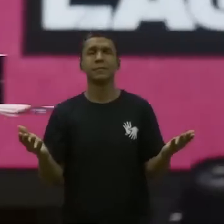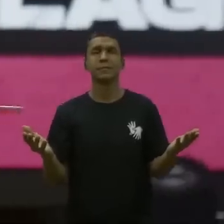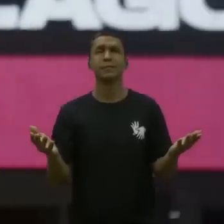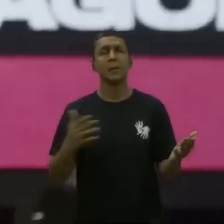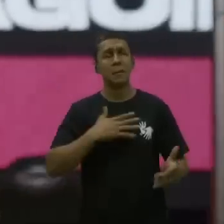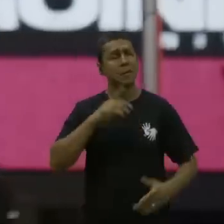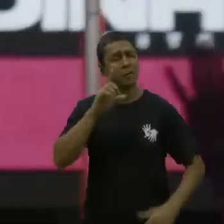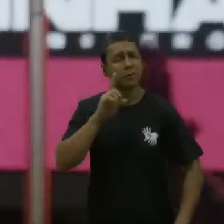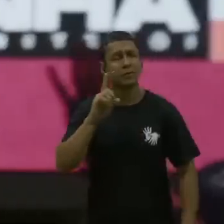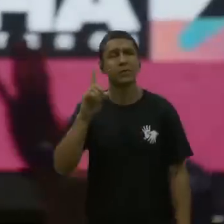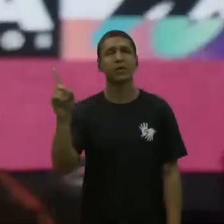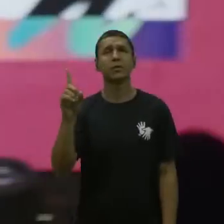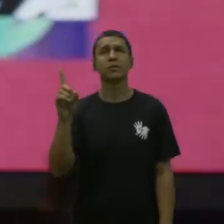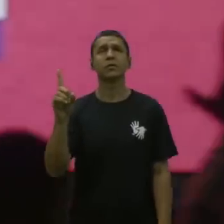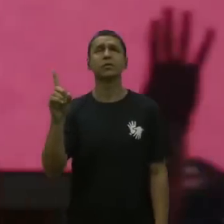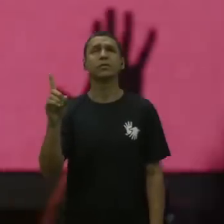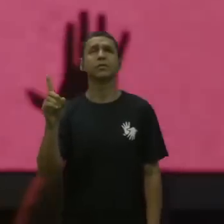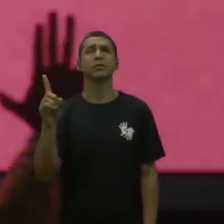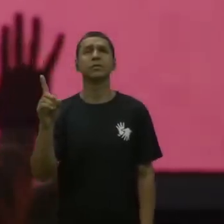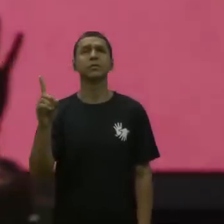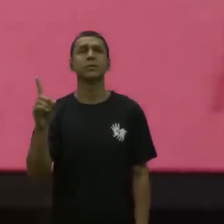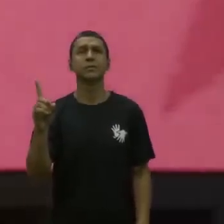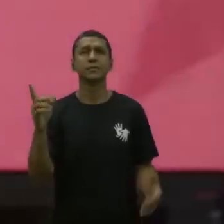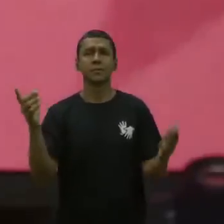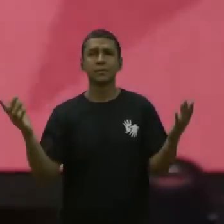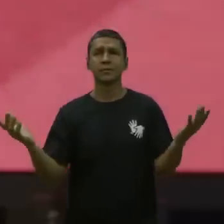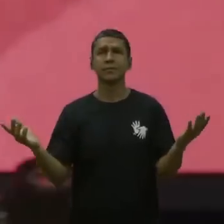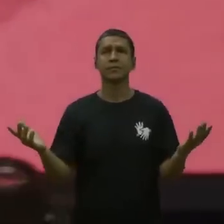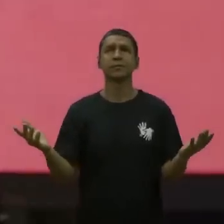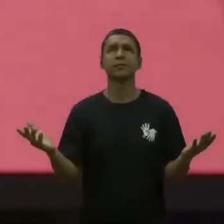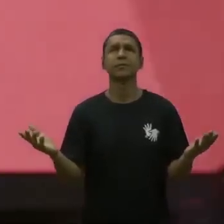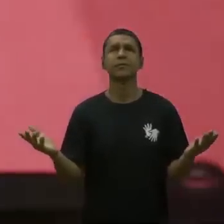Meu Deus do céu. Eita!